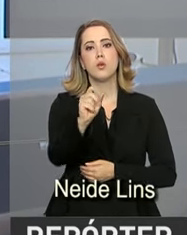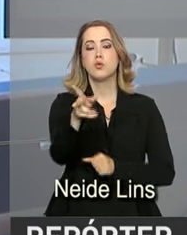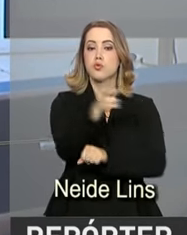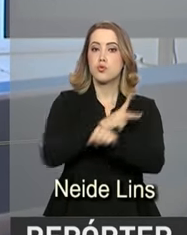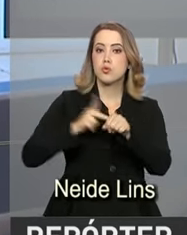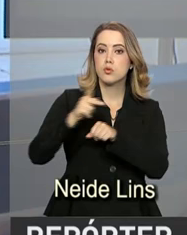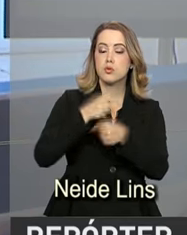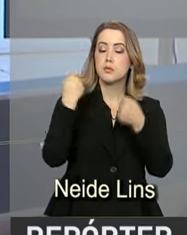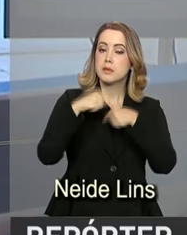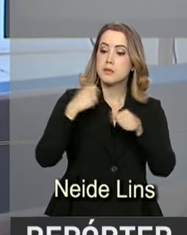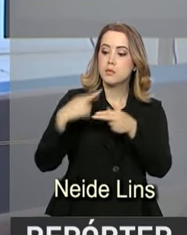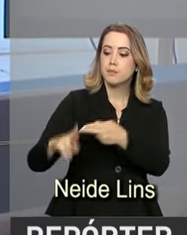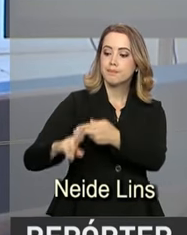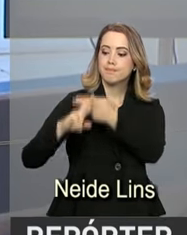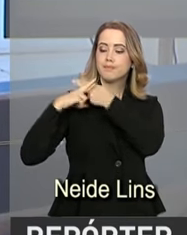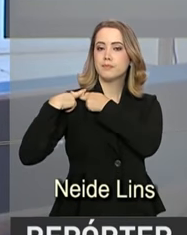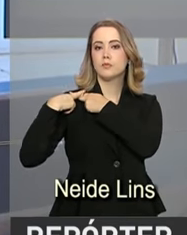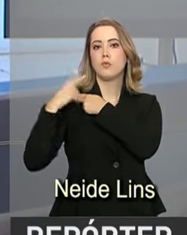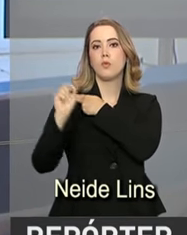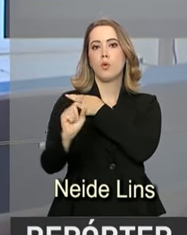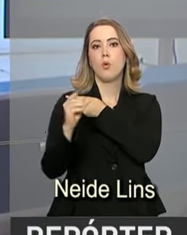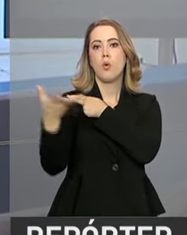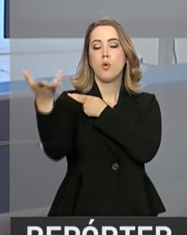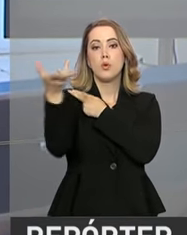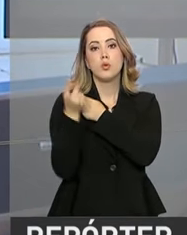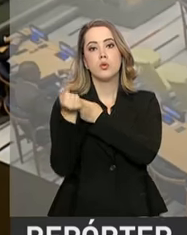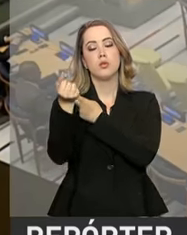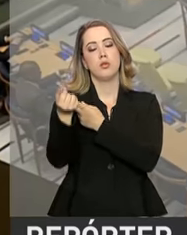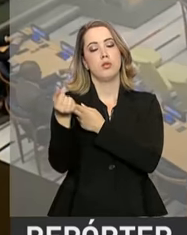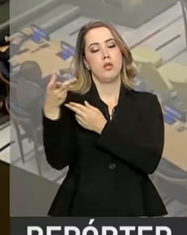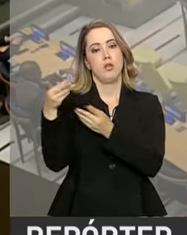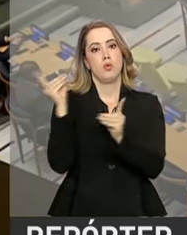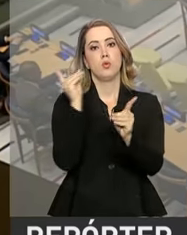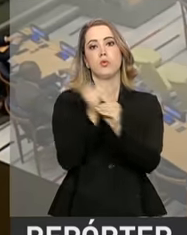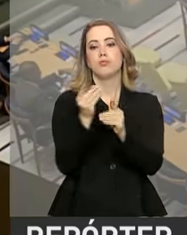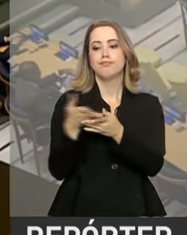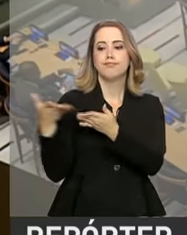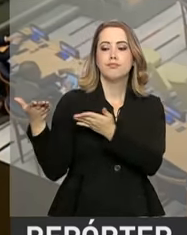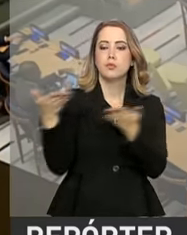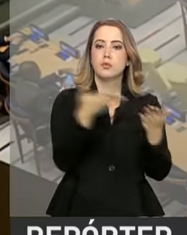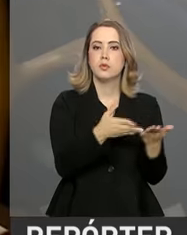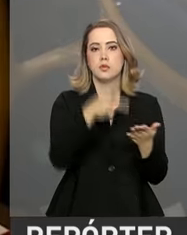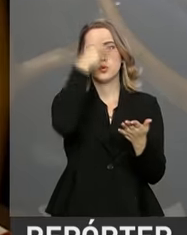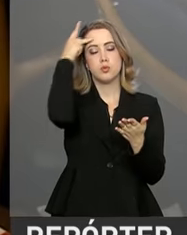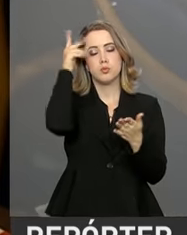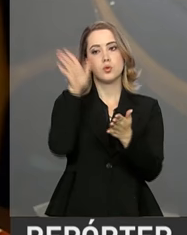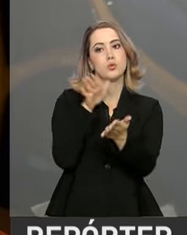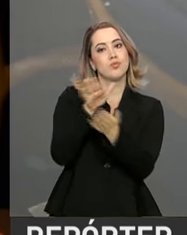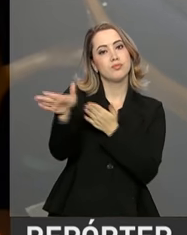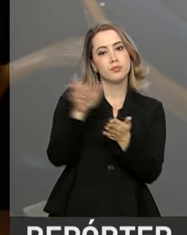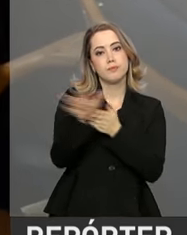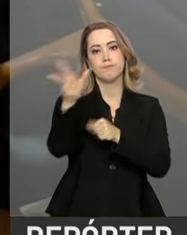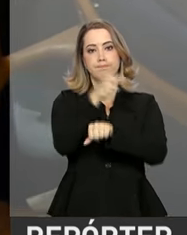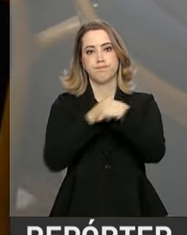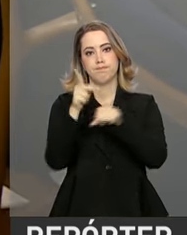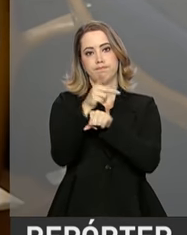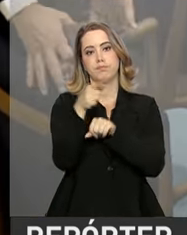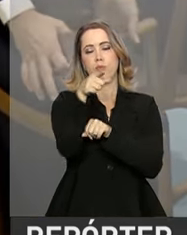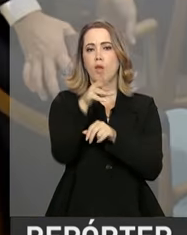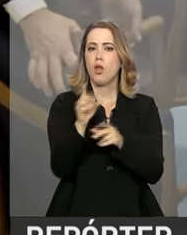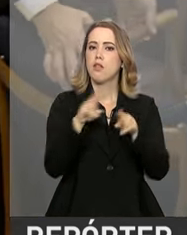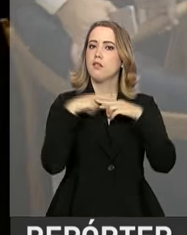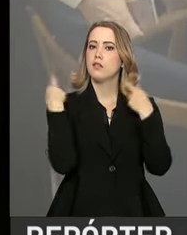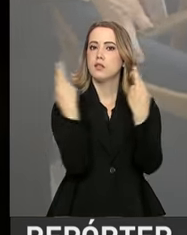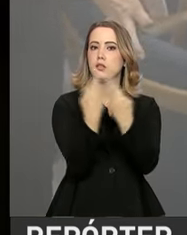países compartilhem responsabilidades no acolhimento de refugiados temer participou da reunião das Nações Unidas sobre refugiados e